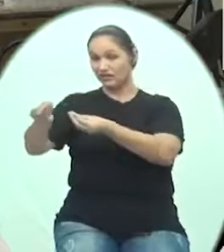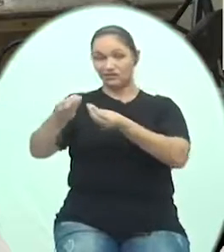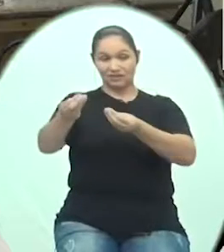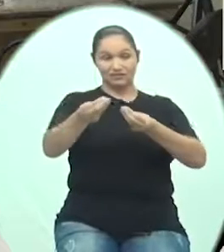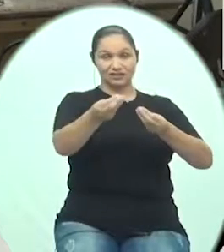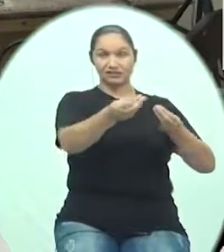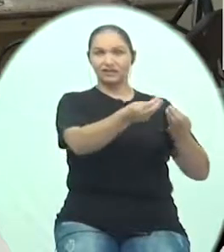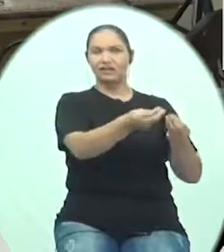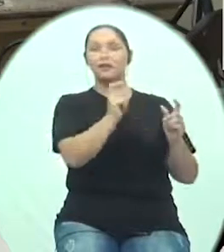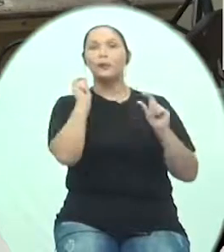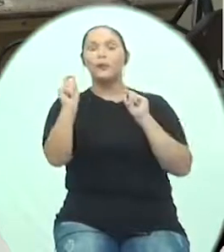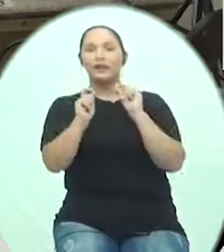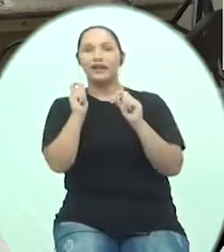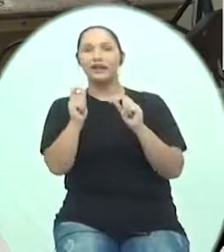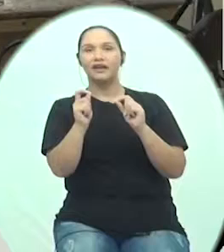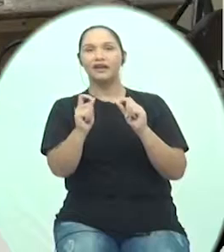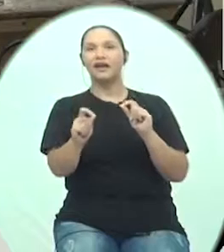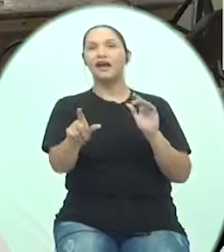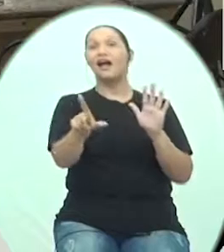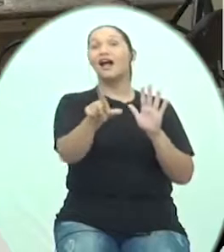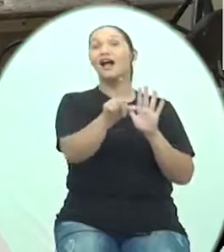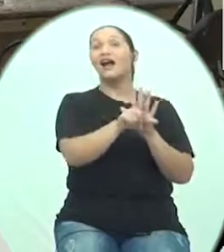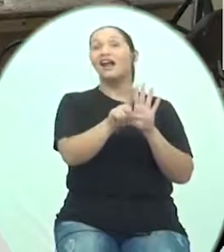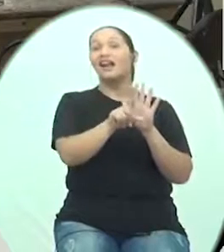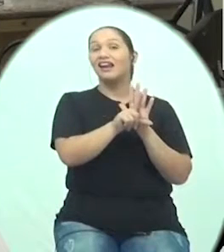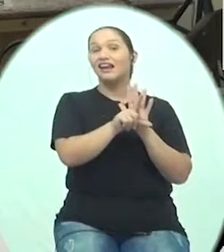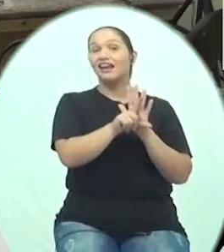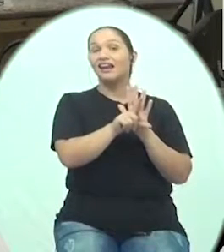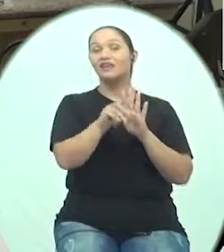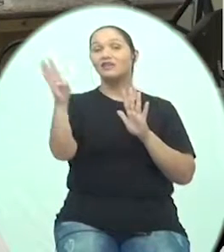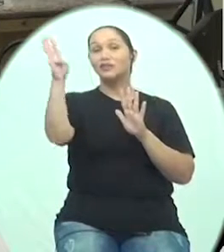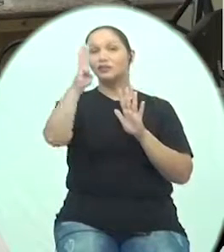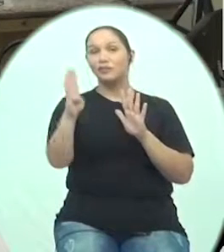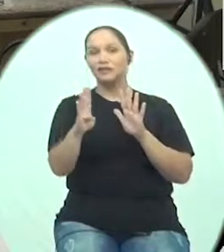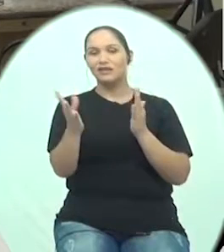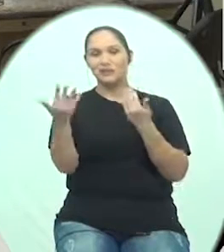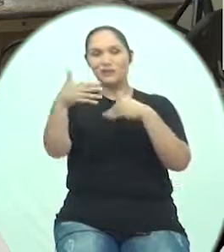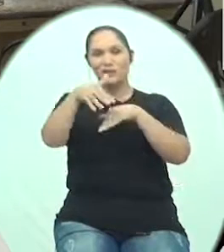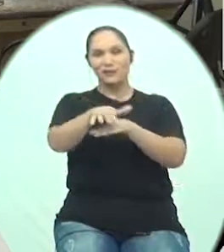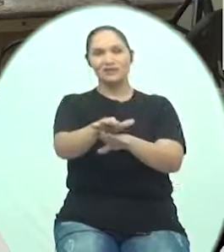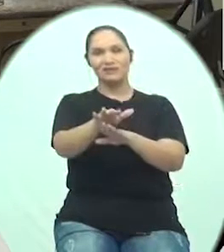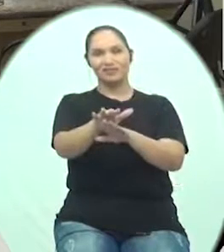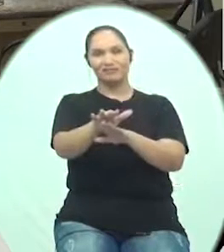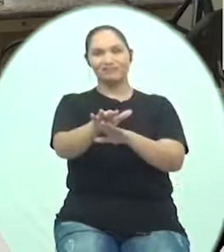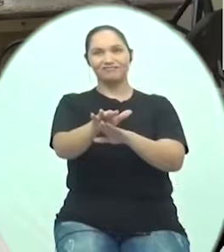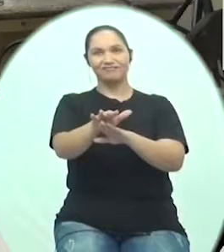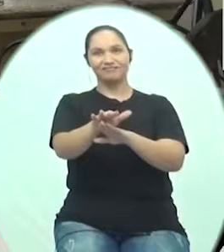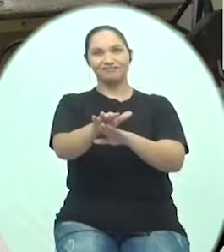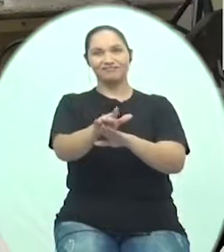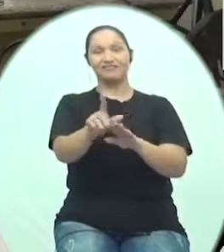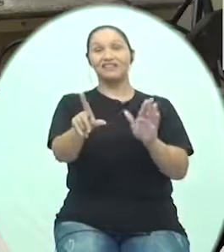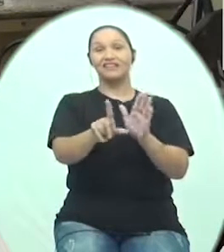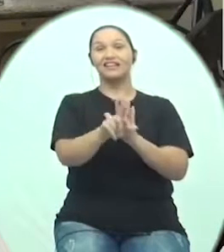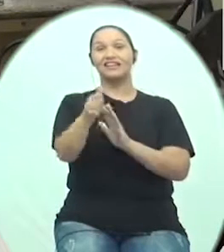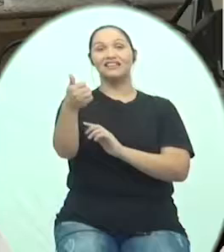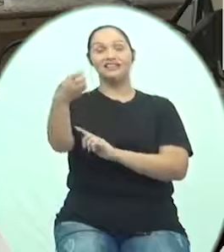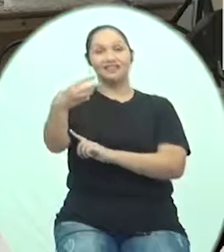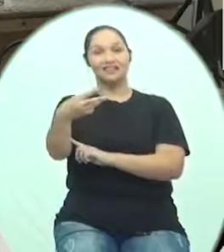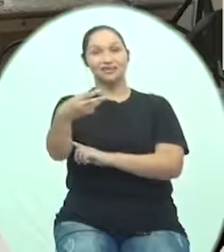repartições eh a legislação brasileira e a inclusão com a pessoa com deficiência através da lei